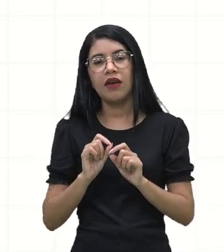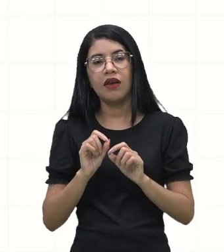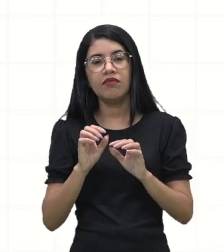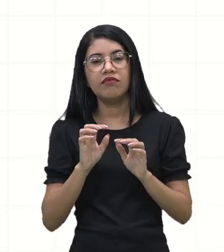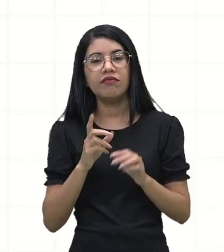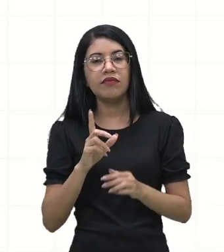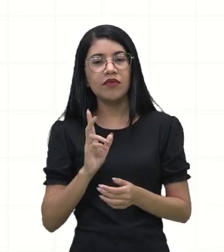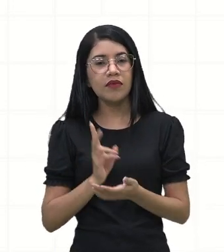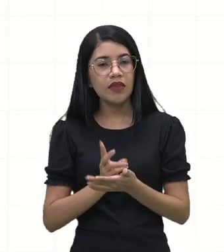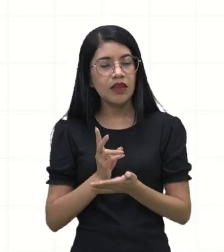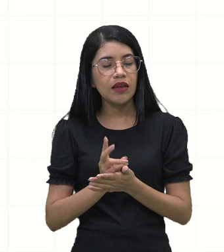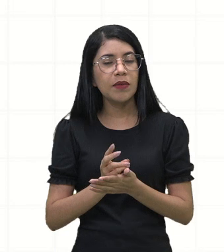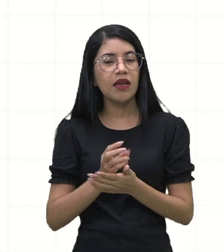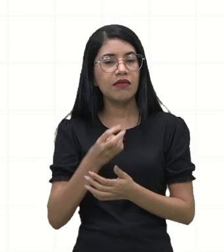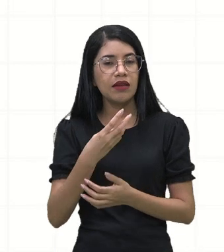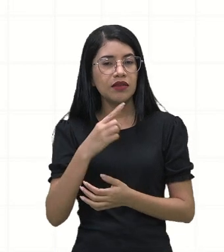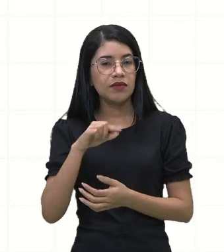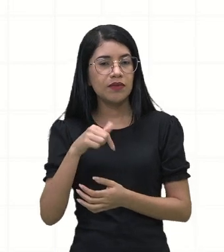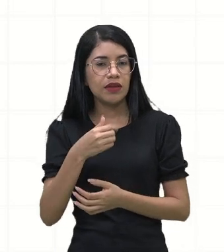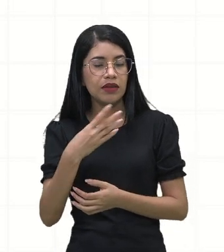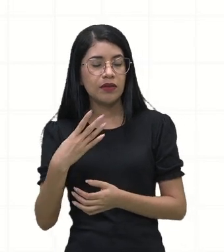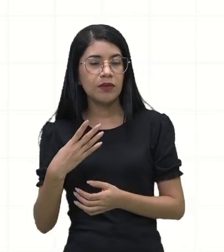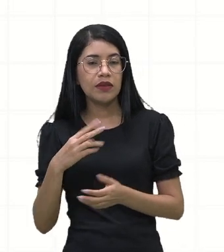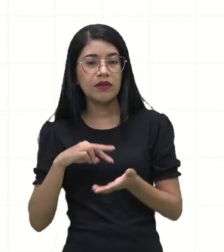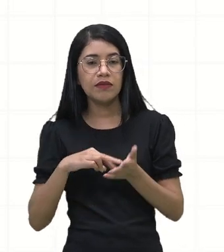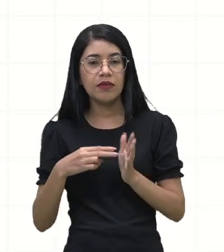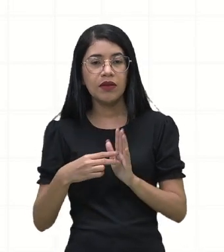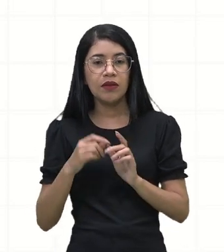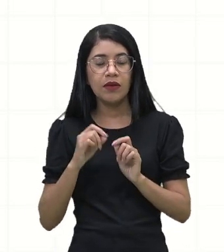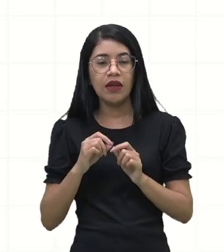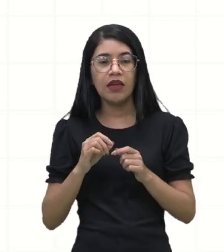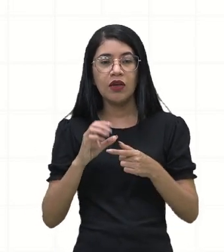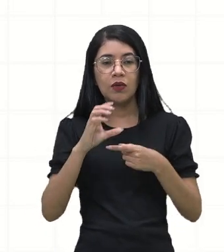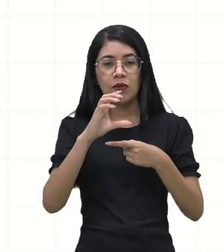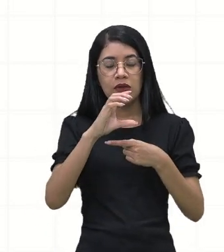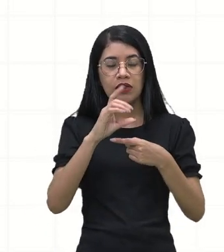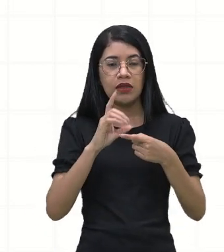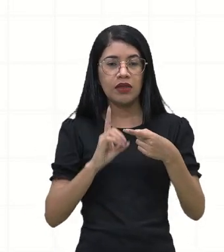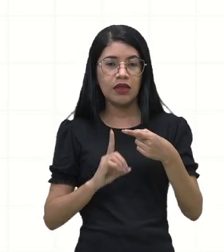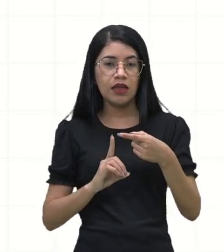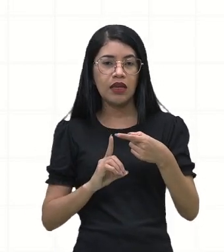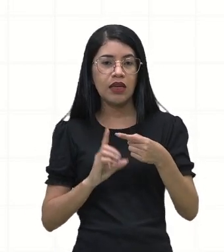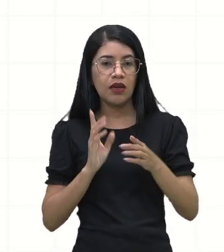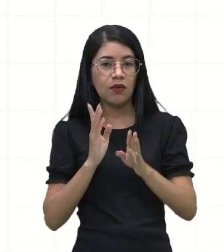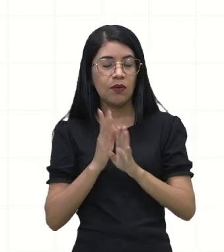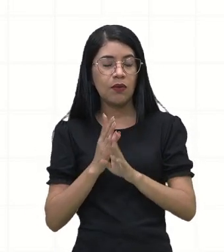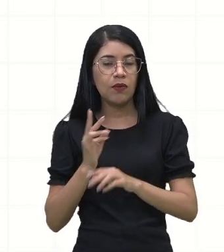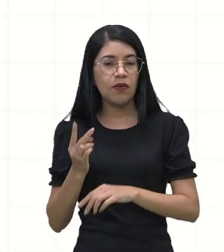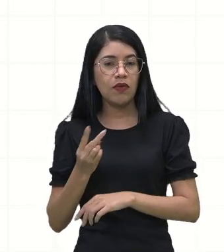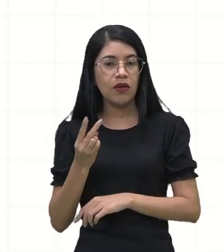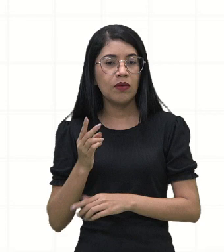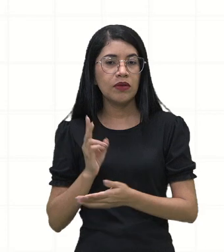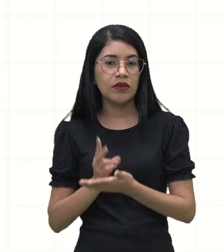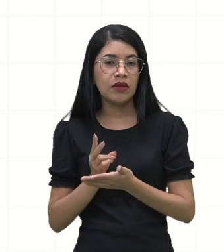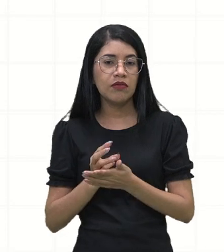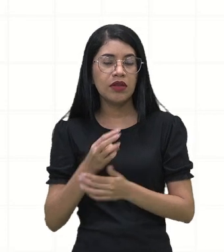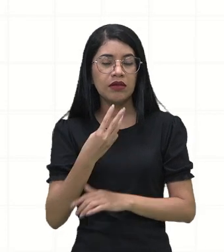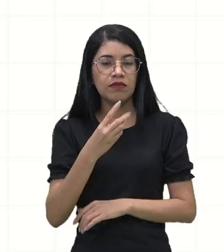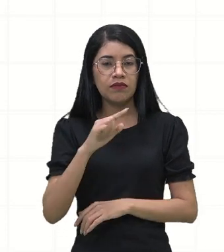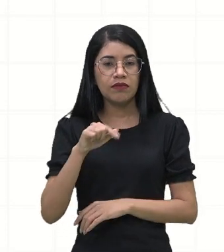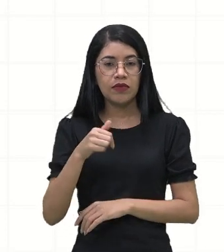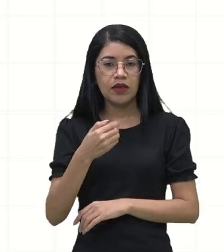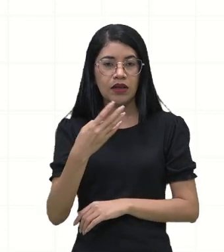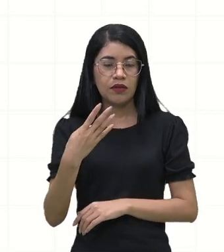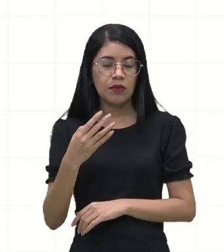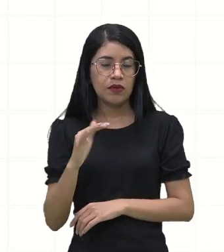dessa circunferência dividida pelo diâmetro dessa circunferência vai permanecer muito próxima